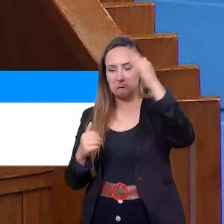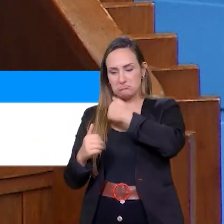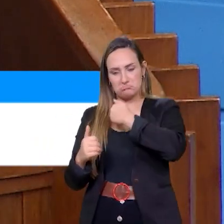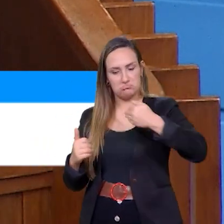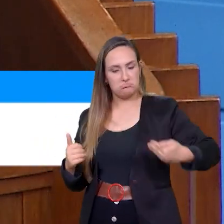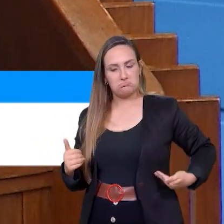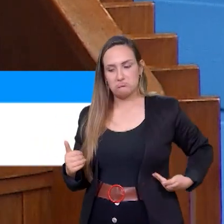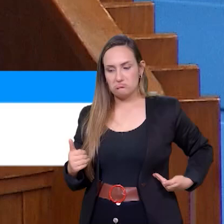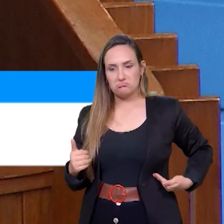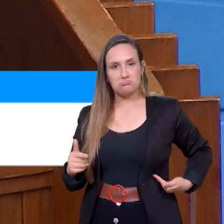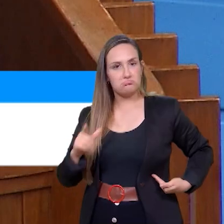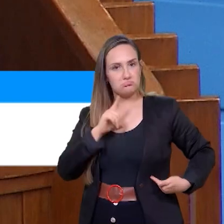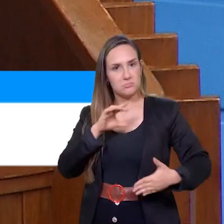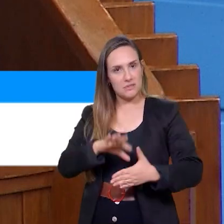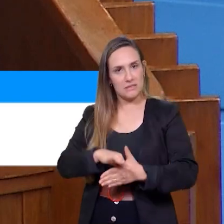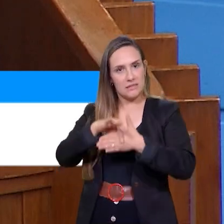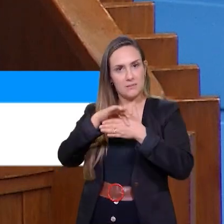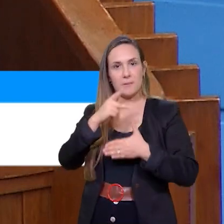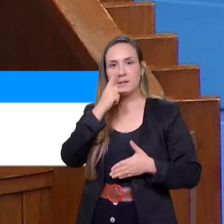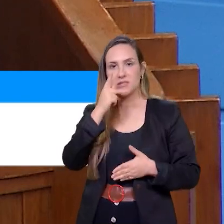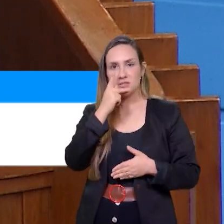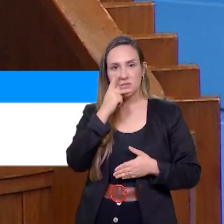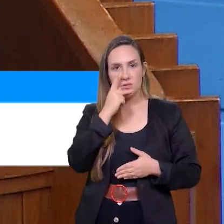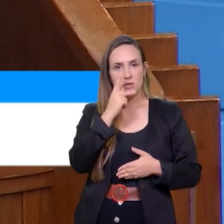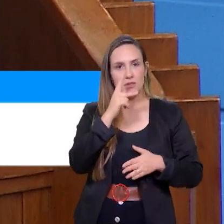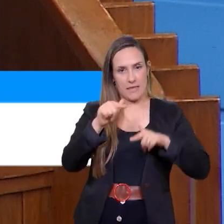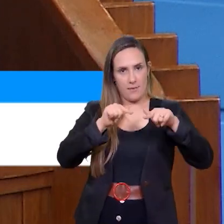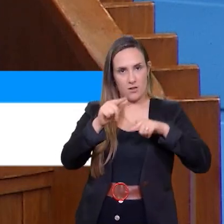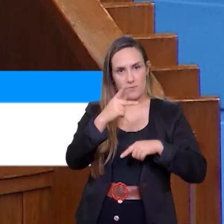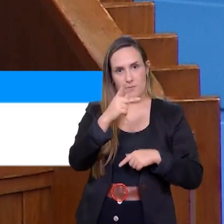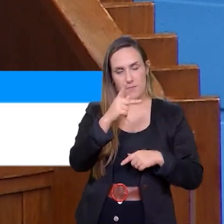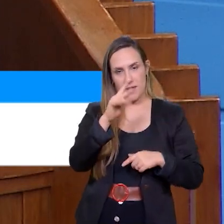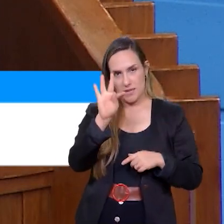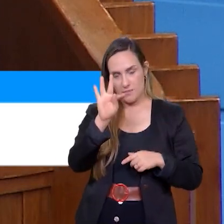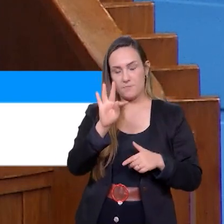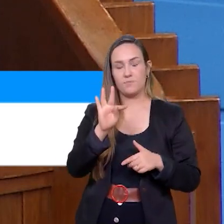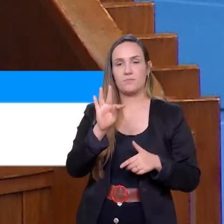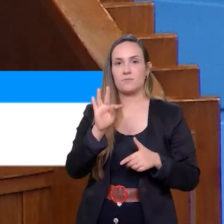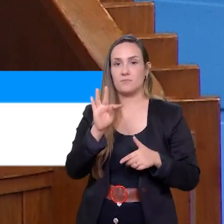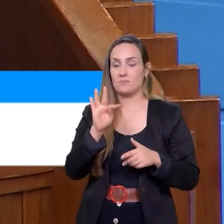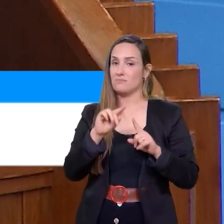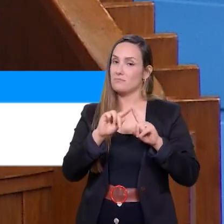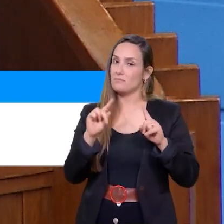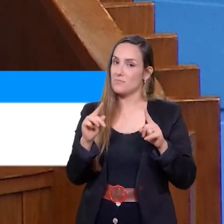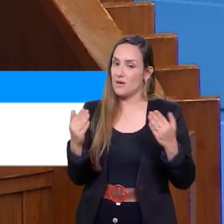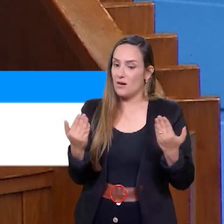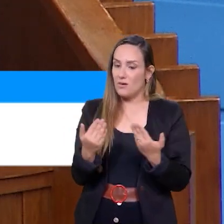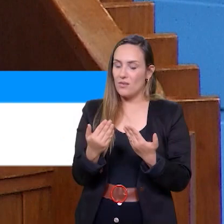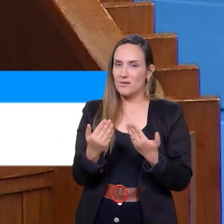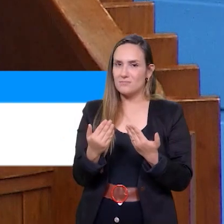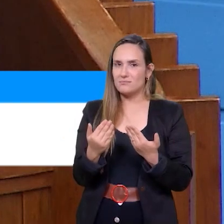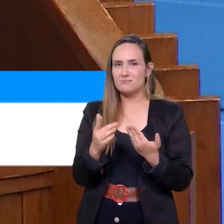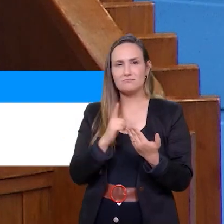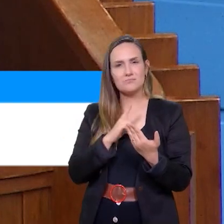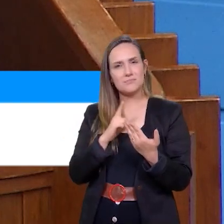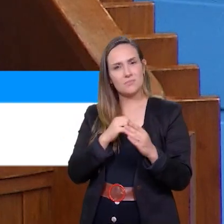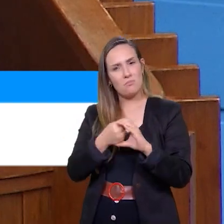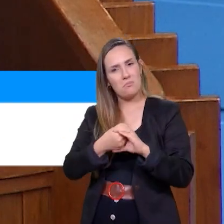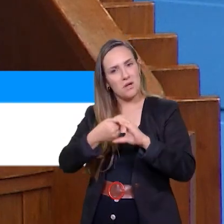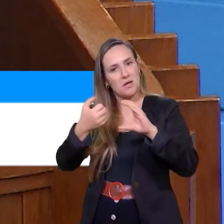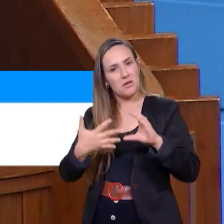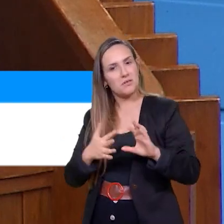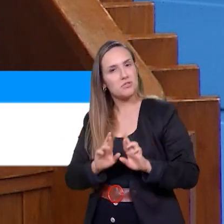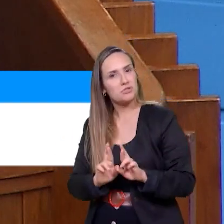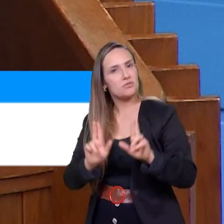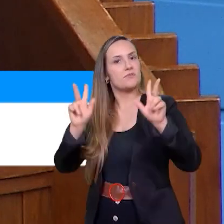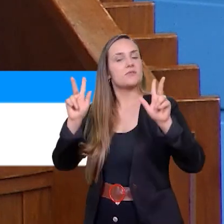Porque todos verdadeiramente sabem o que podem esperar de um futuro governo